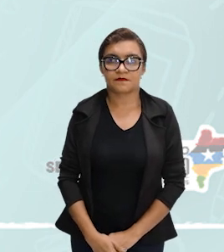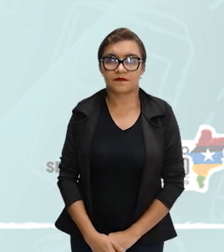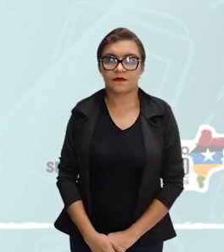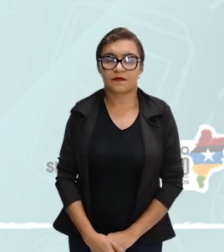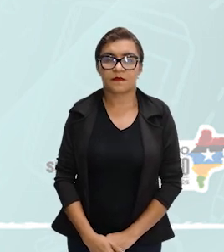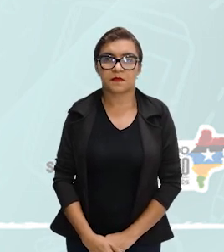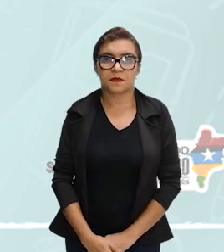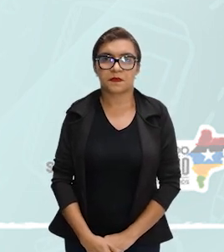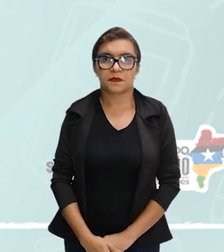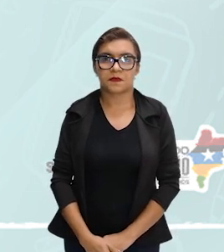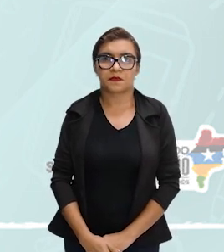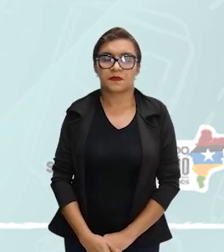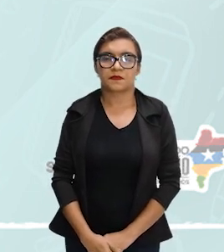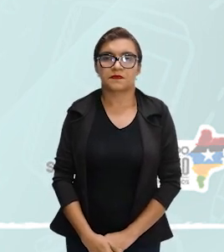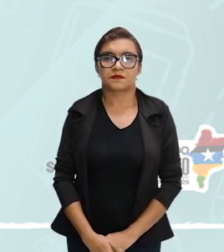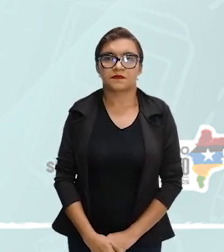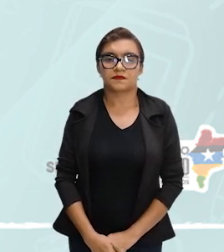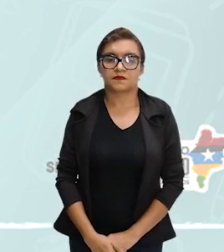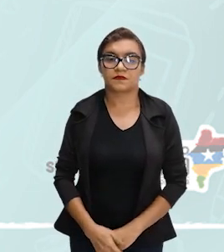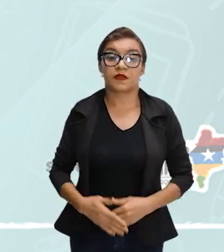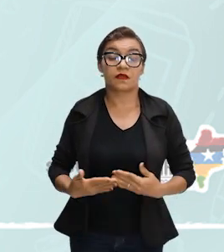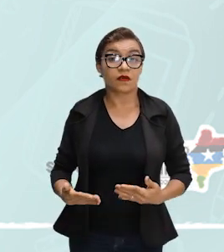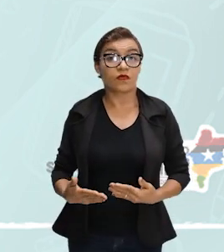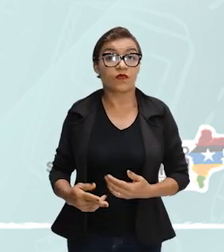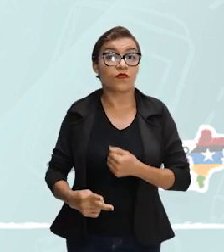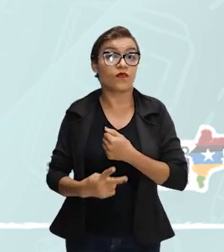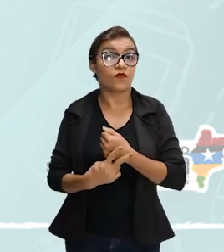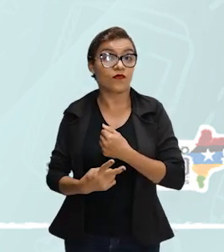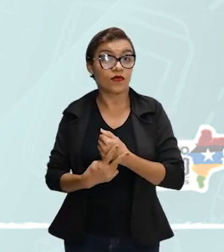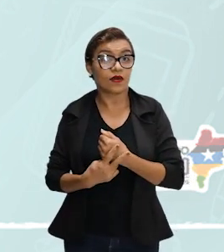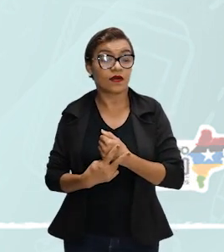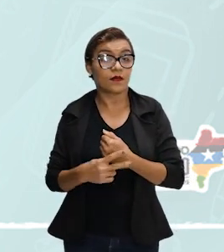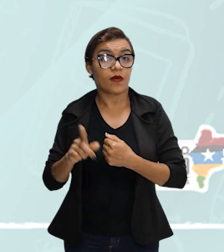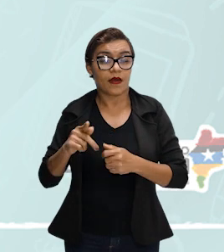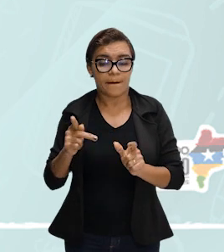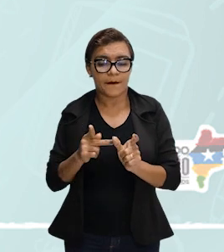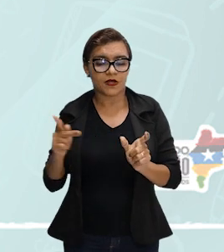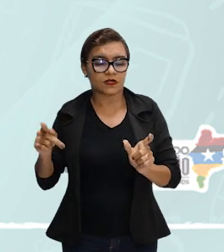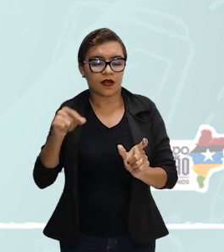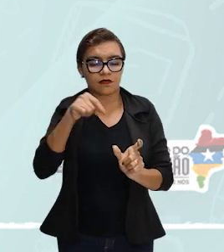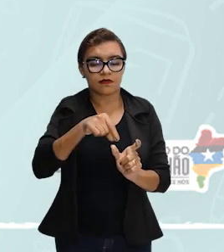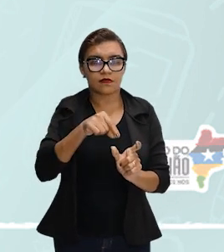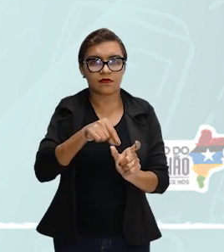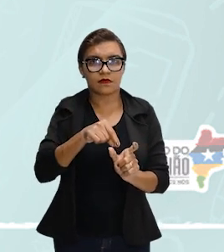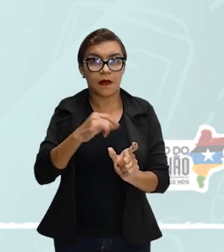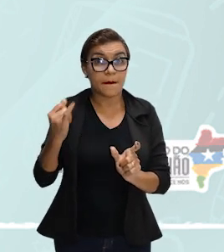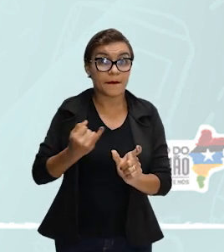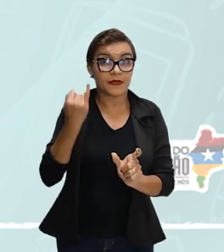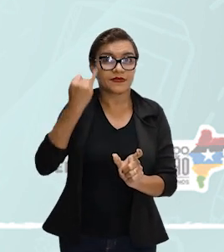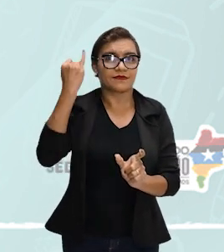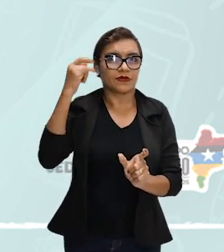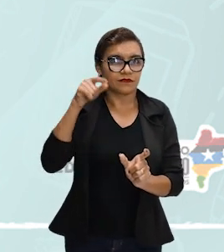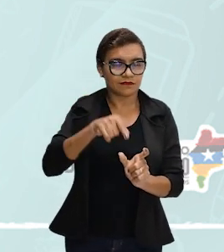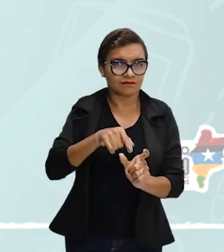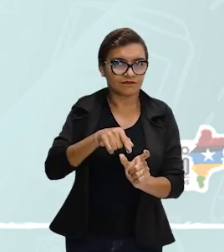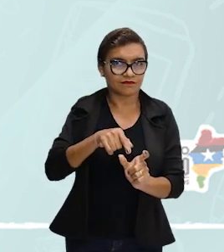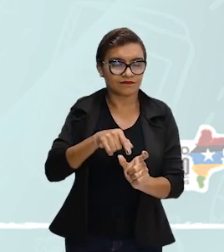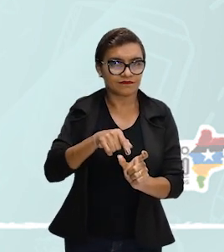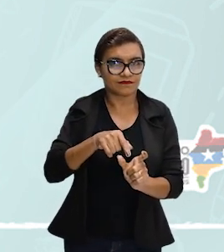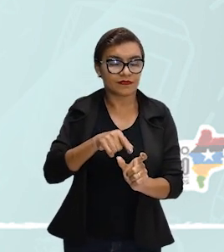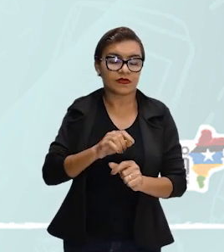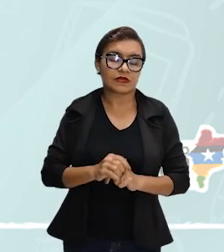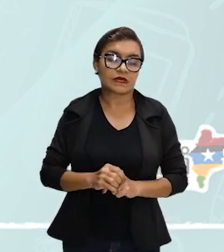el verbo auxiliar. Então, o verbo, ele é o núcleo do predicado. Sempre ele é o núcleo do predicado. Quando em uma